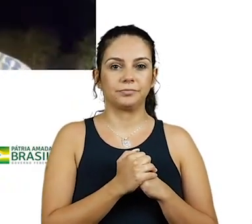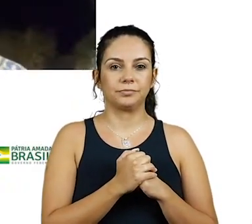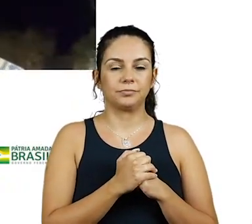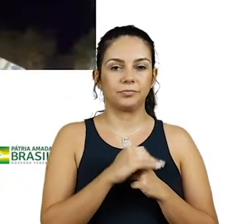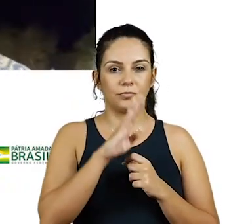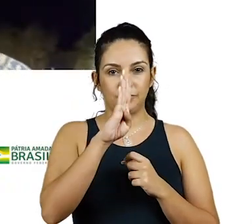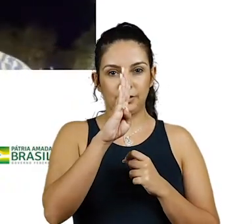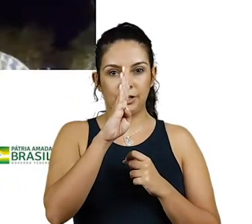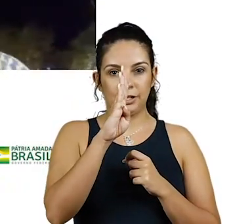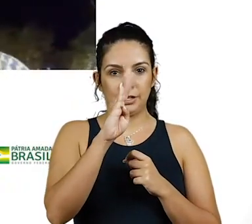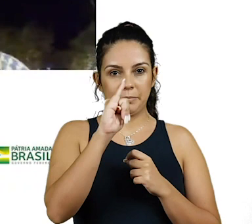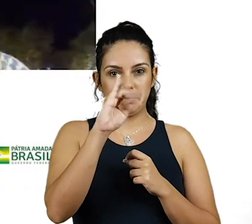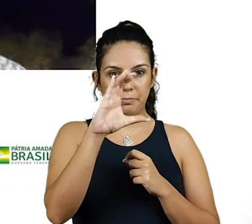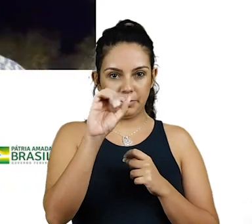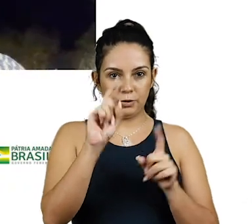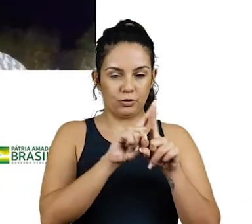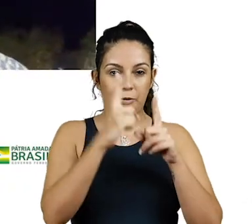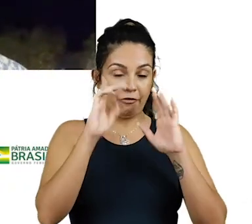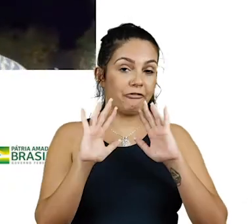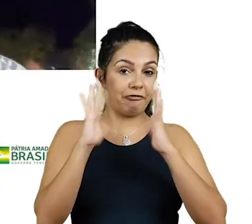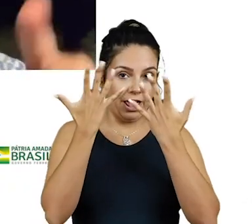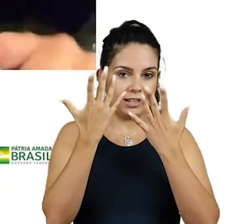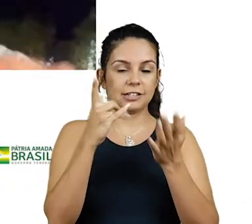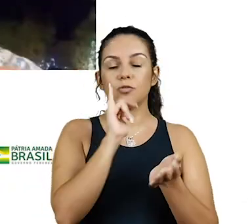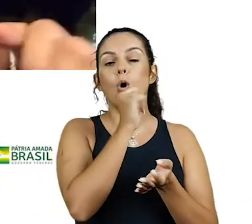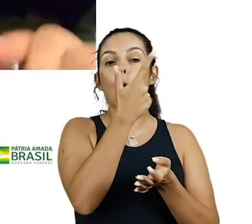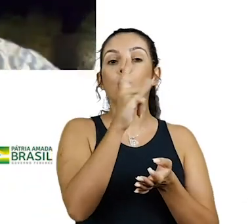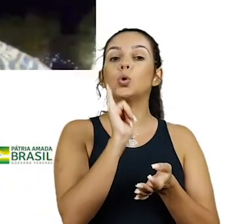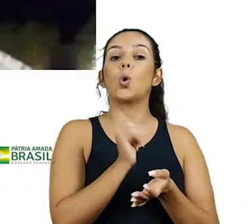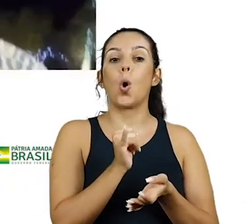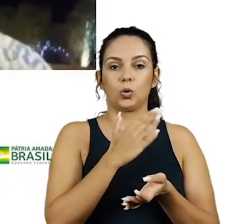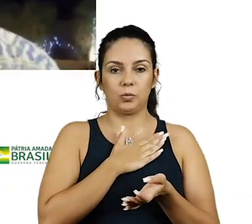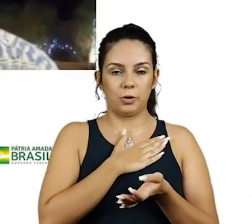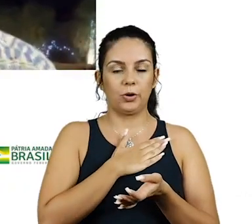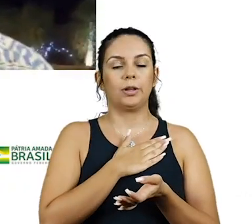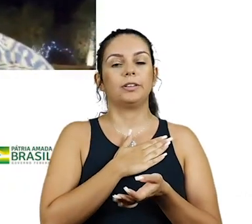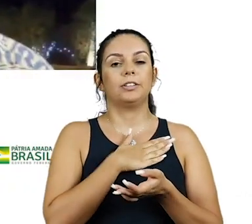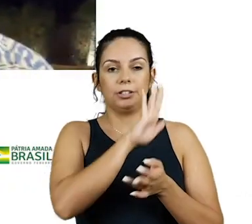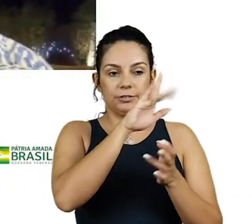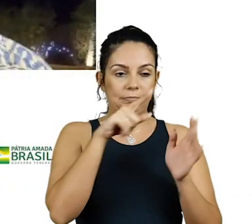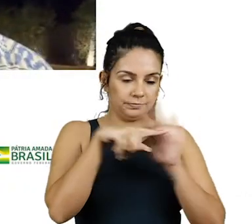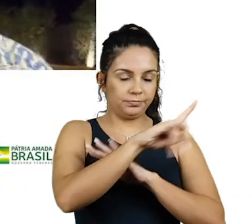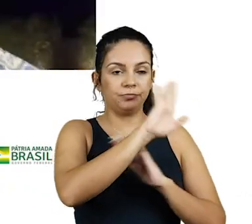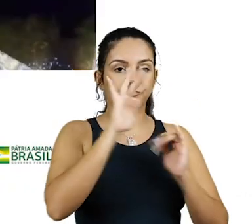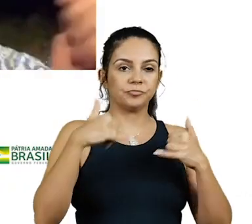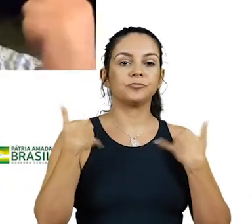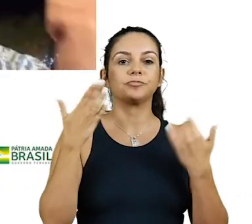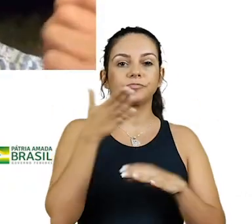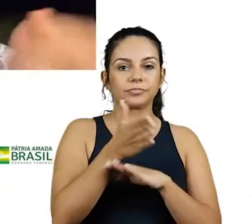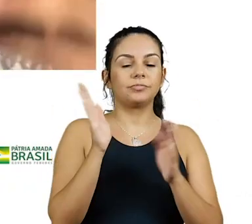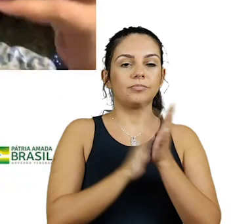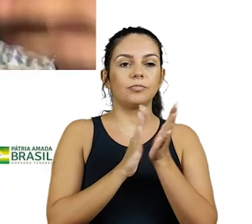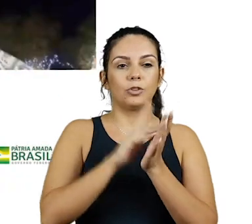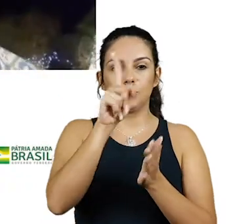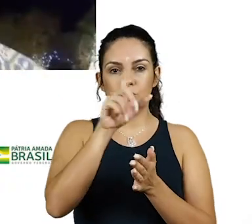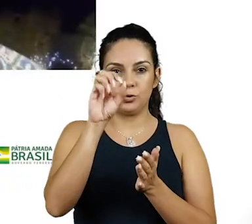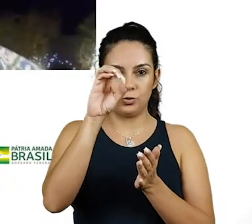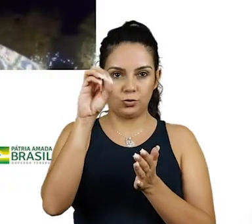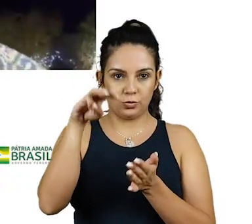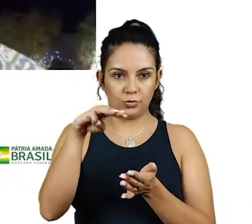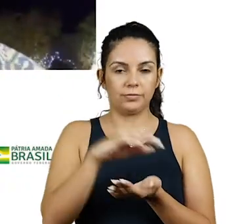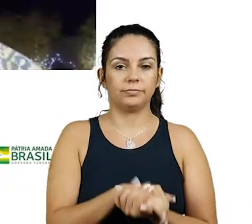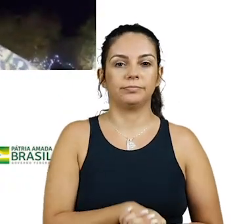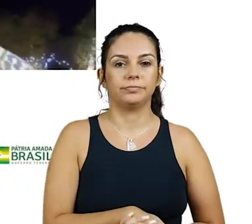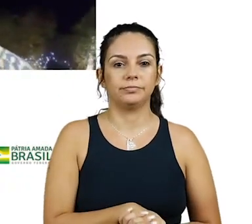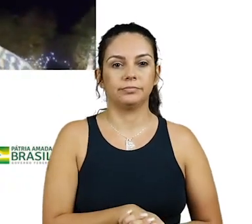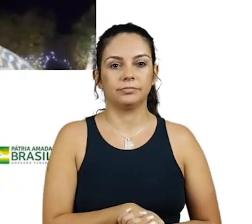Zoom, chama Bico, na verdade, porque é uma festa de aniversário de Zoom. Confessa, você foi em festa de aniversário de Zoom, não foi? Música, velório de